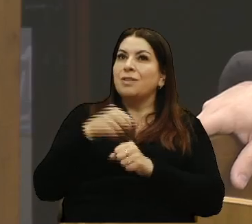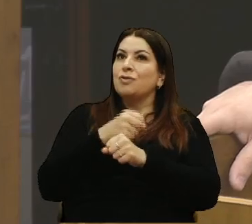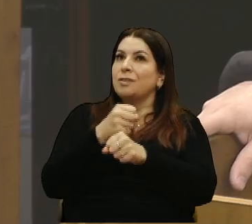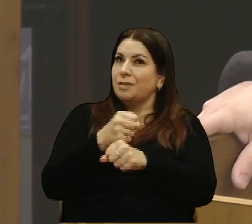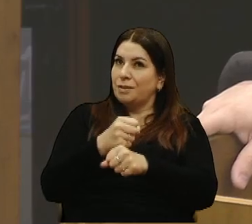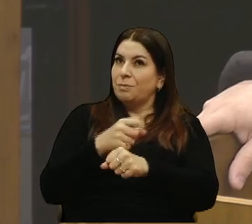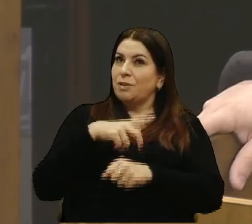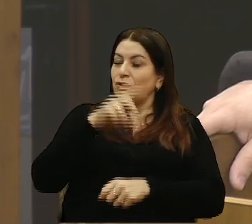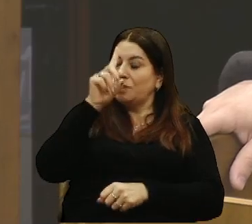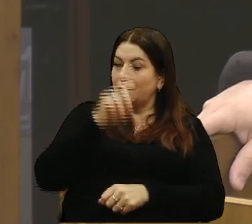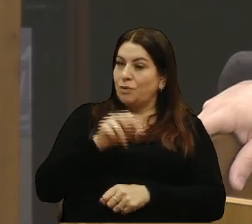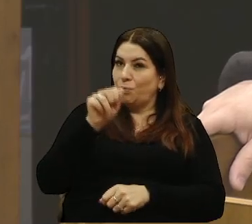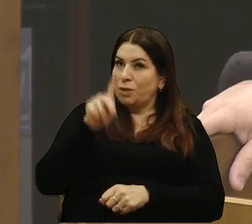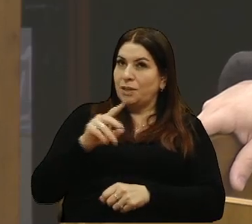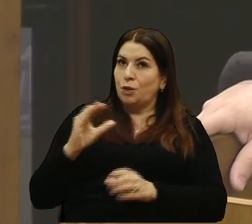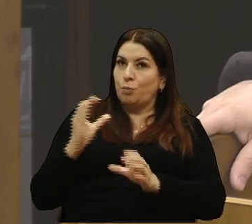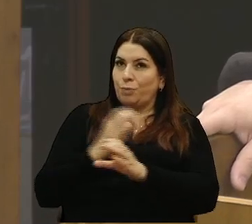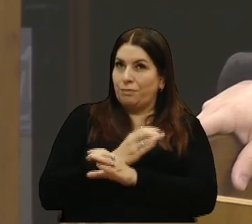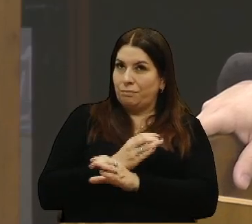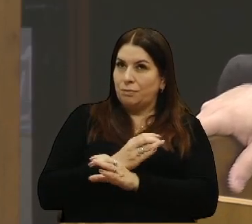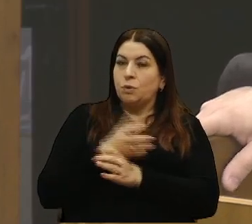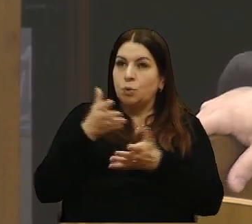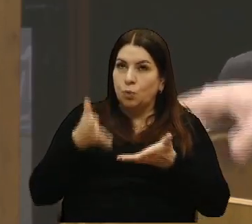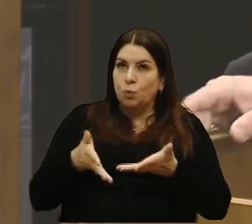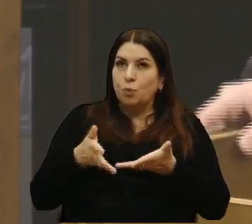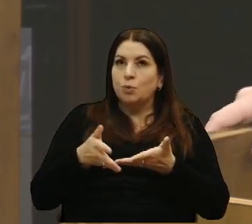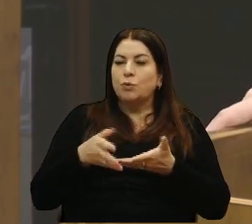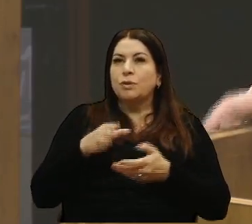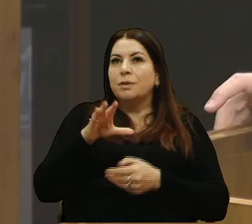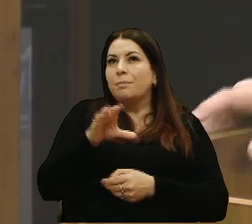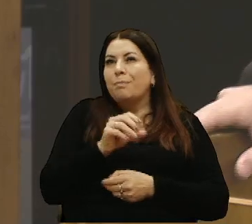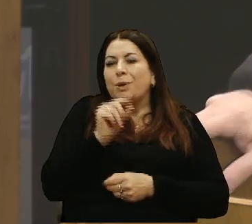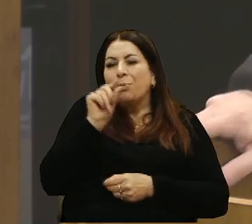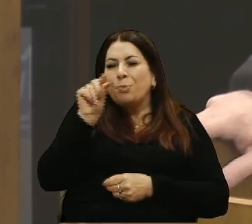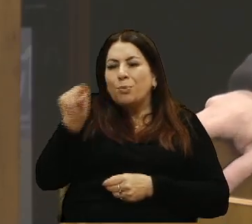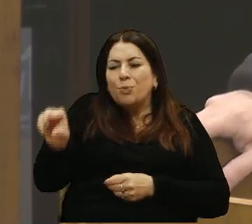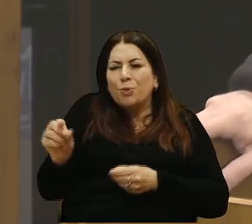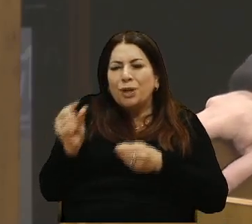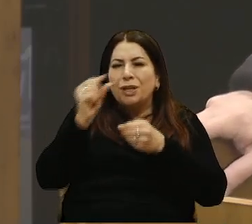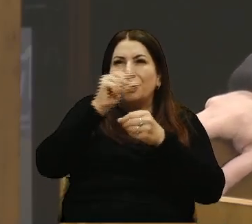ter direito à aposentadoria integral, e que hoje pega uma beirinha de volta do que